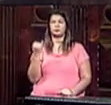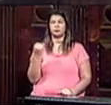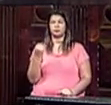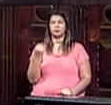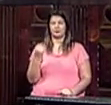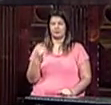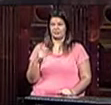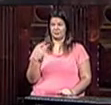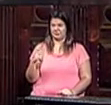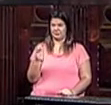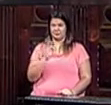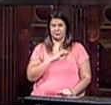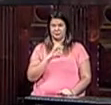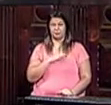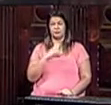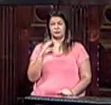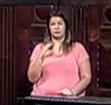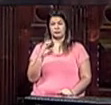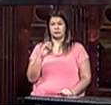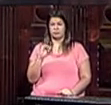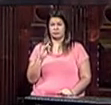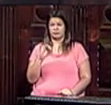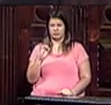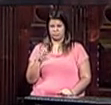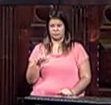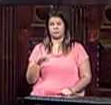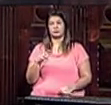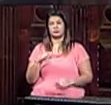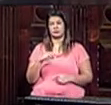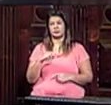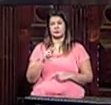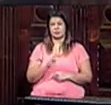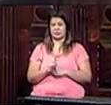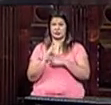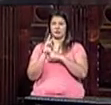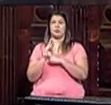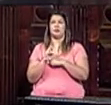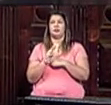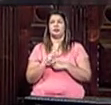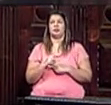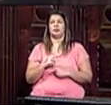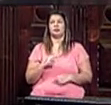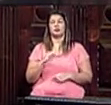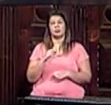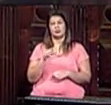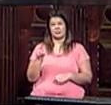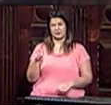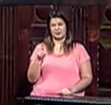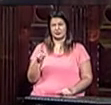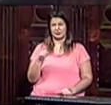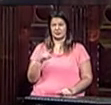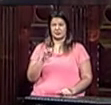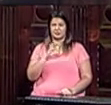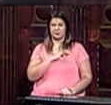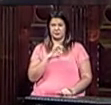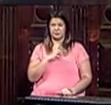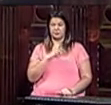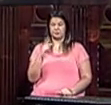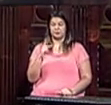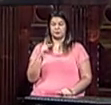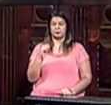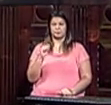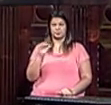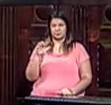da Polícia Civil que representa, como disse o corregedor em exercício, o delegado Paulo Passos,